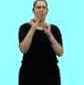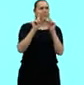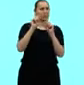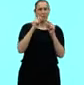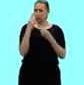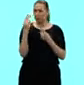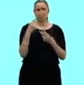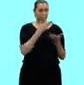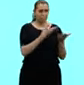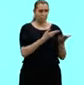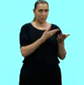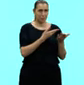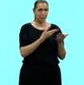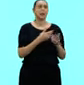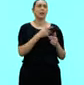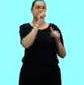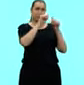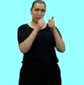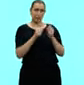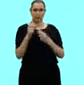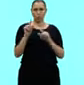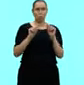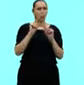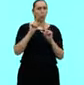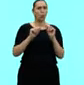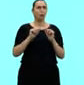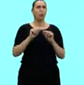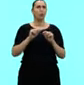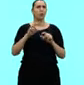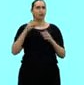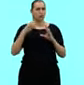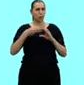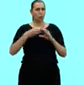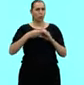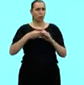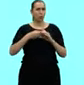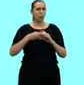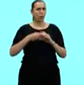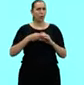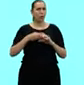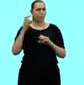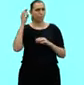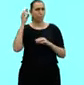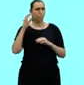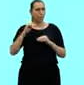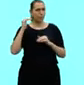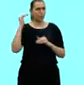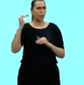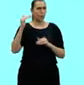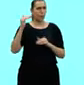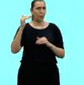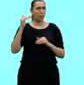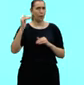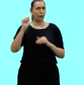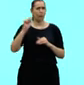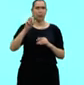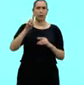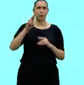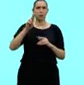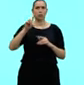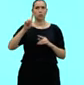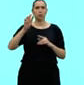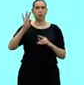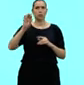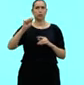e as mesenquimais são células adultas e elas são indiferenciadas. O que isso vai